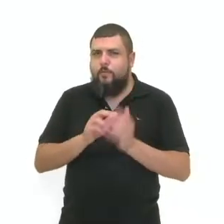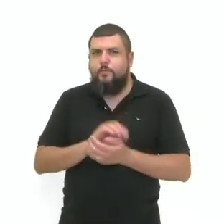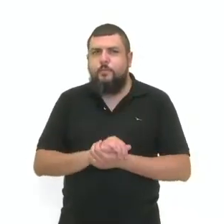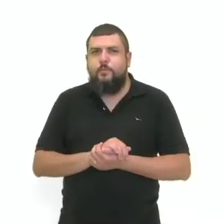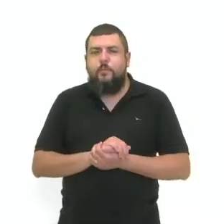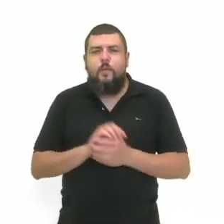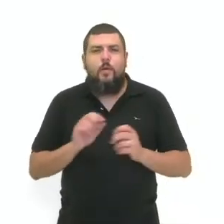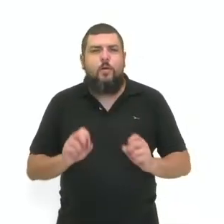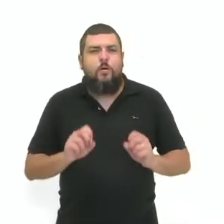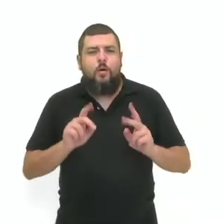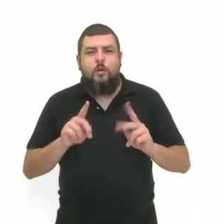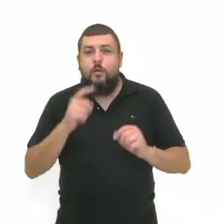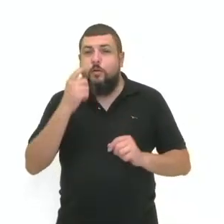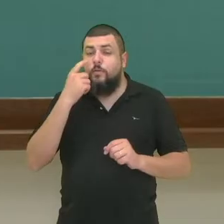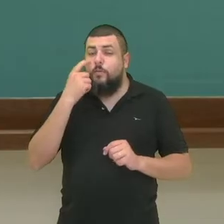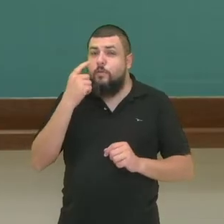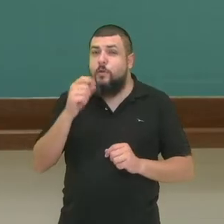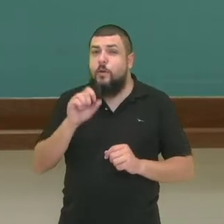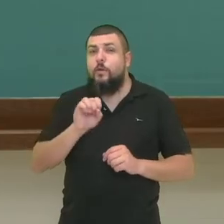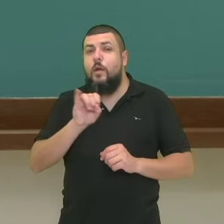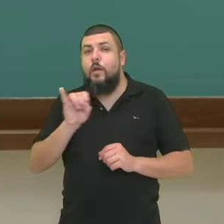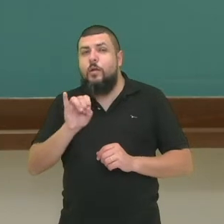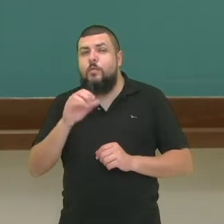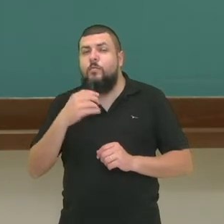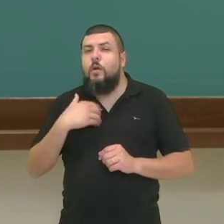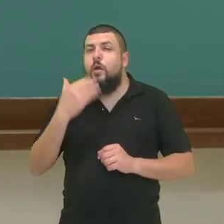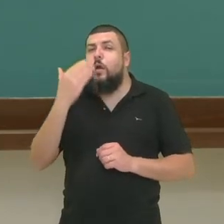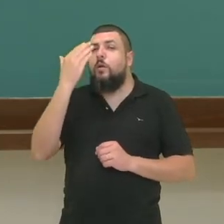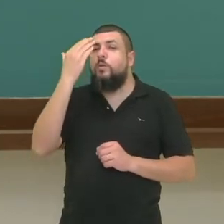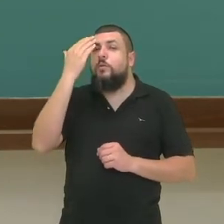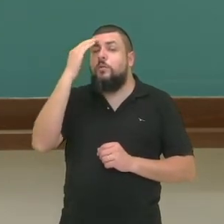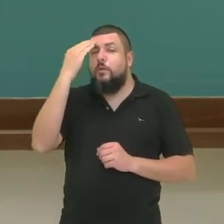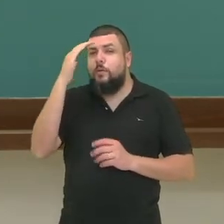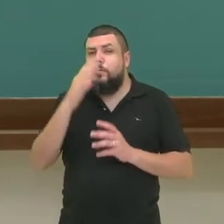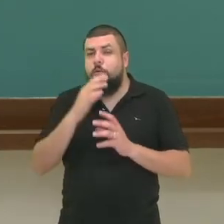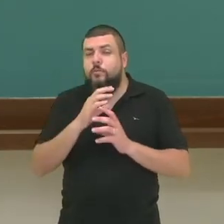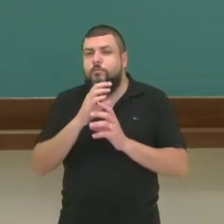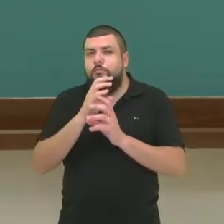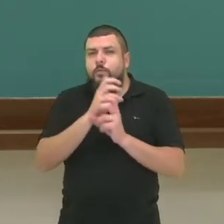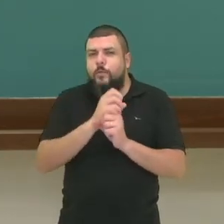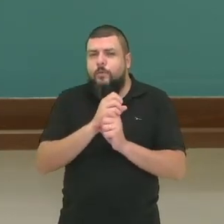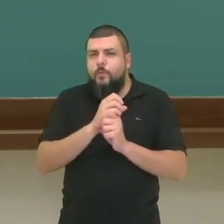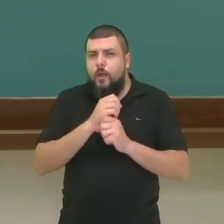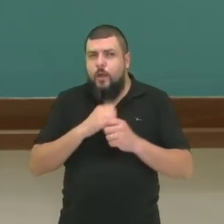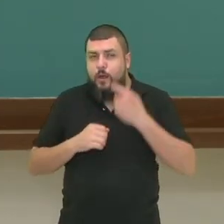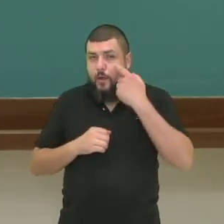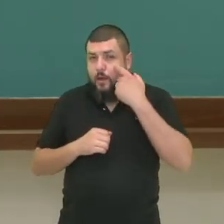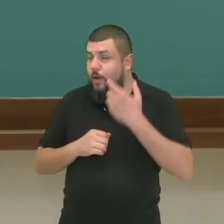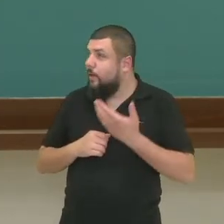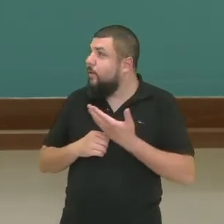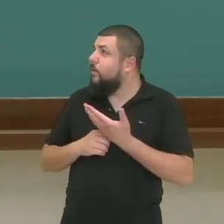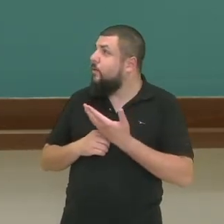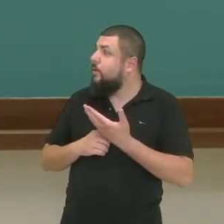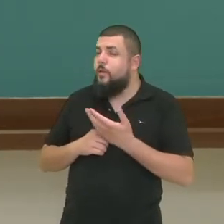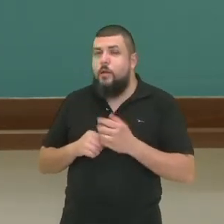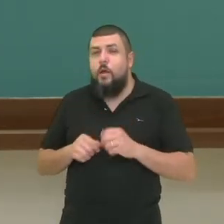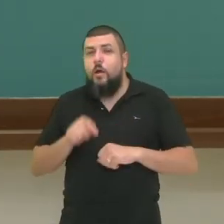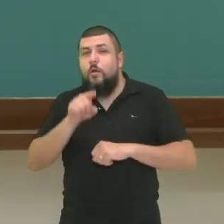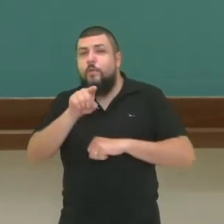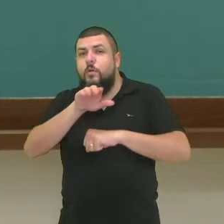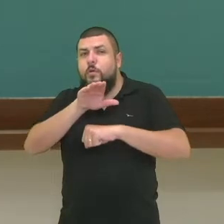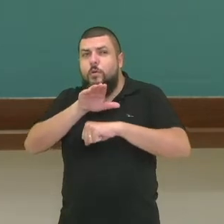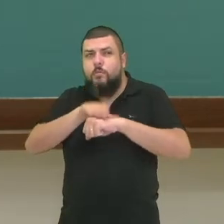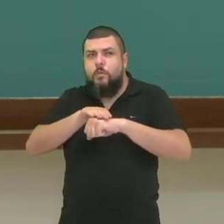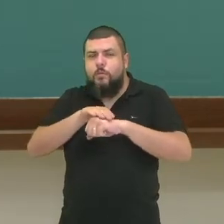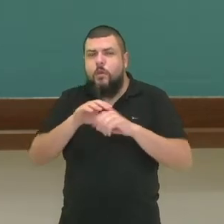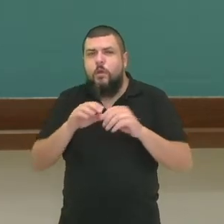aí veja se nós estamos conseguindo pegar este assunto, neste exercício, ele vai querer que você preencha em alguns espaços